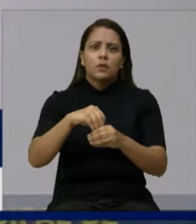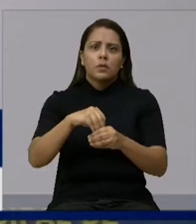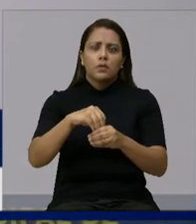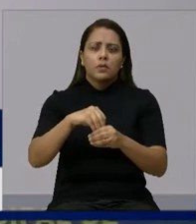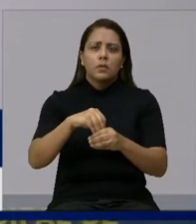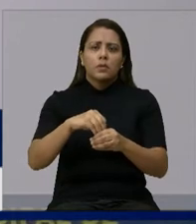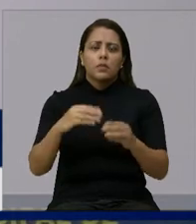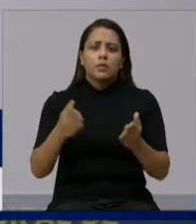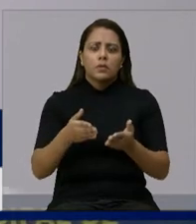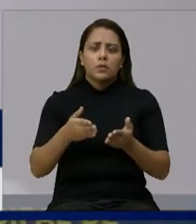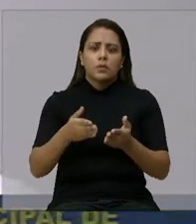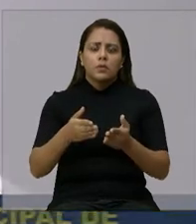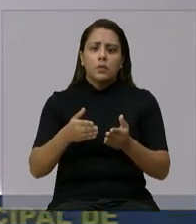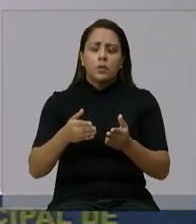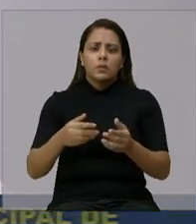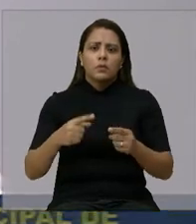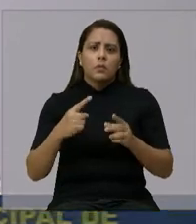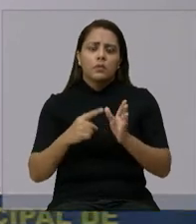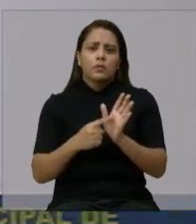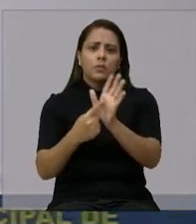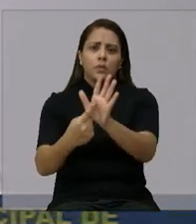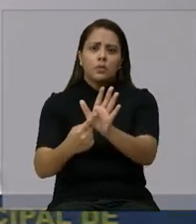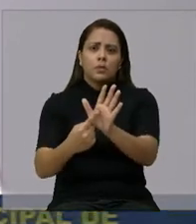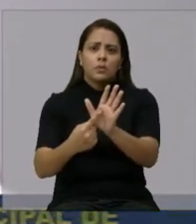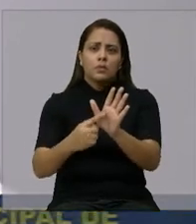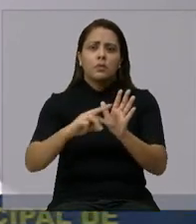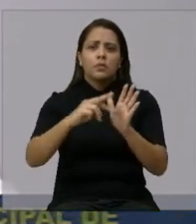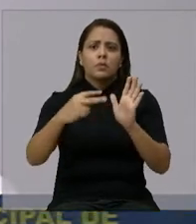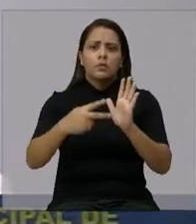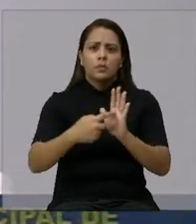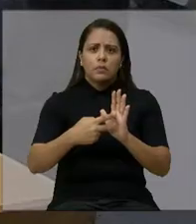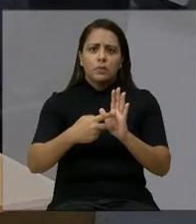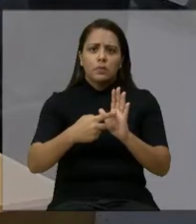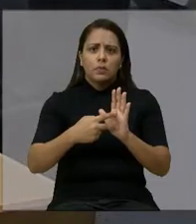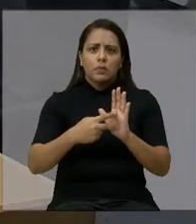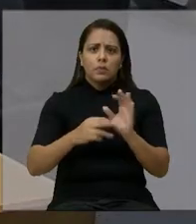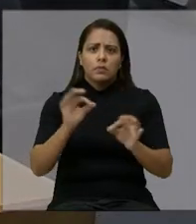simbólica. Esperemos a sessão por alguns instantes para organização da pauta.